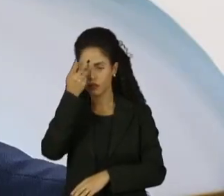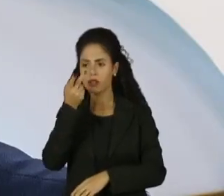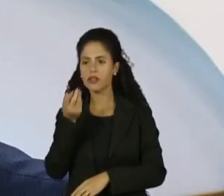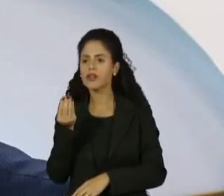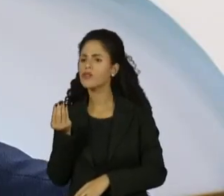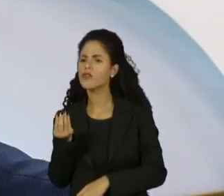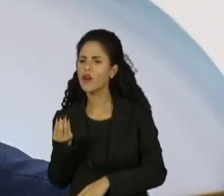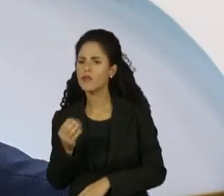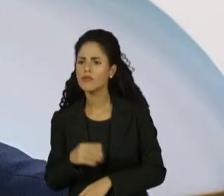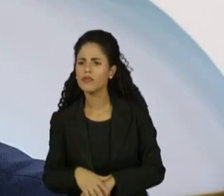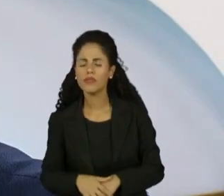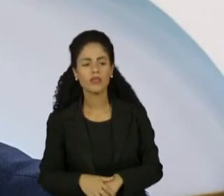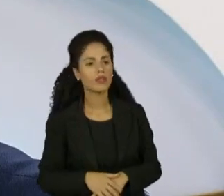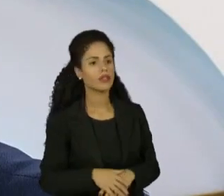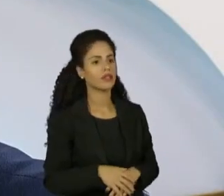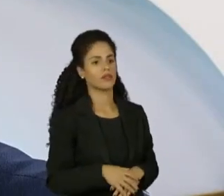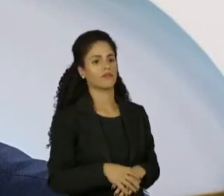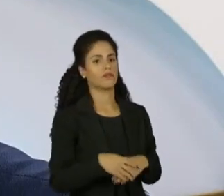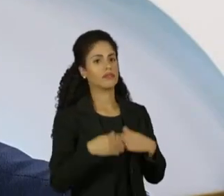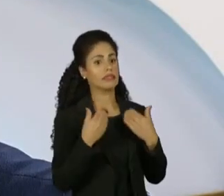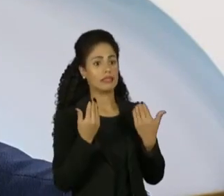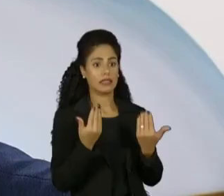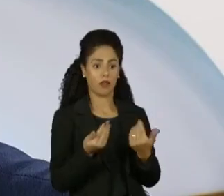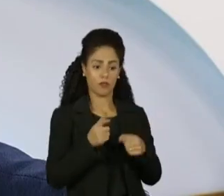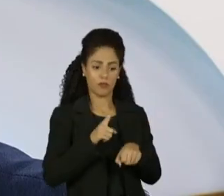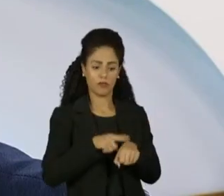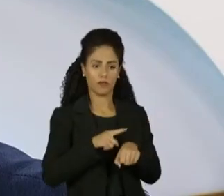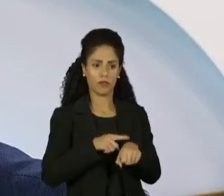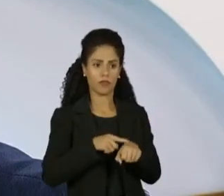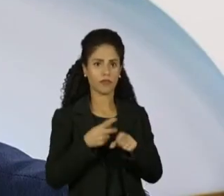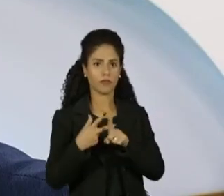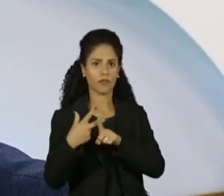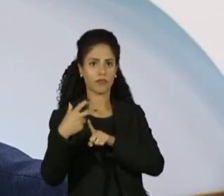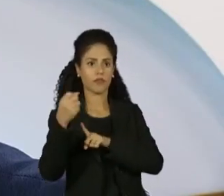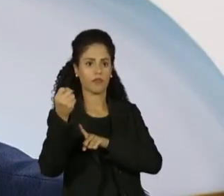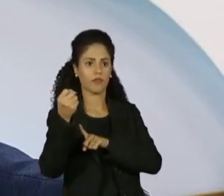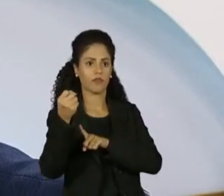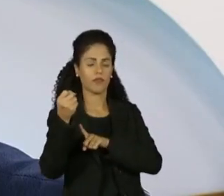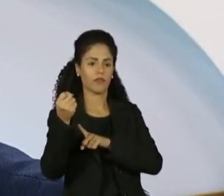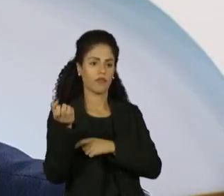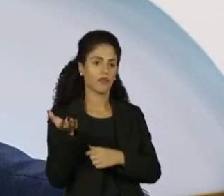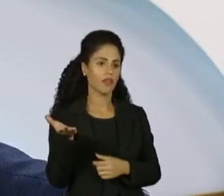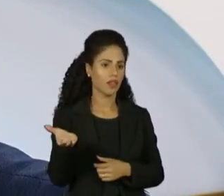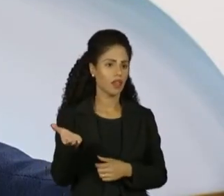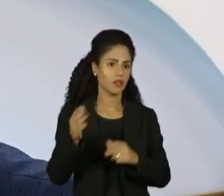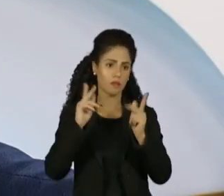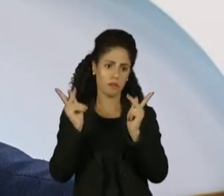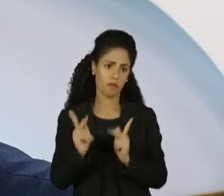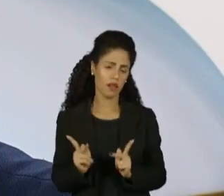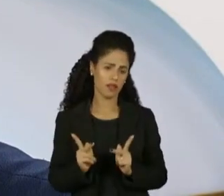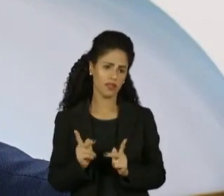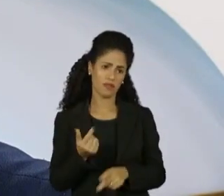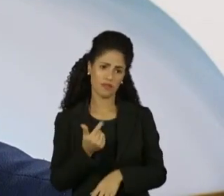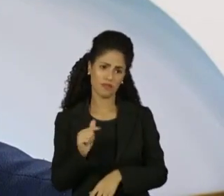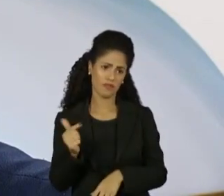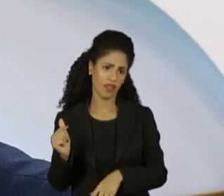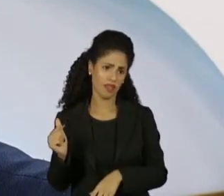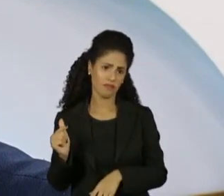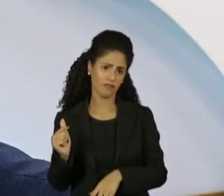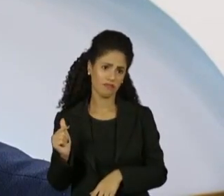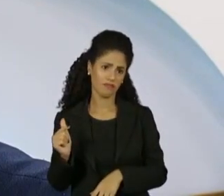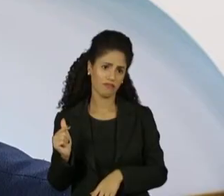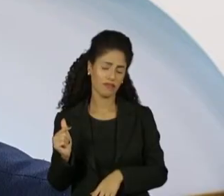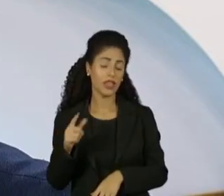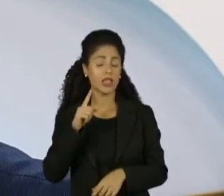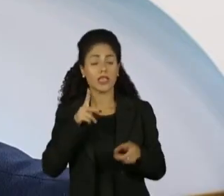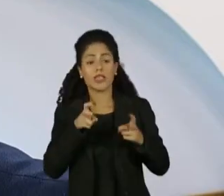verdade, nós estamos vivendo num momento em que quem ganhou não faz gestos no sentido de pacificar o país. Se